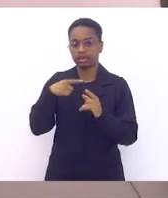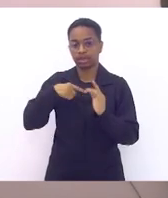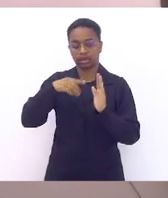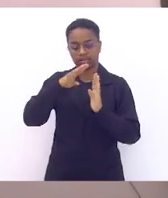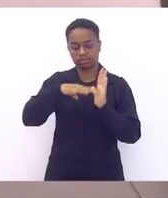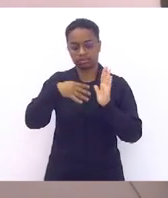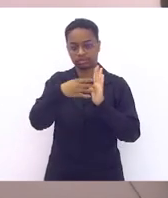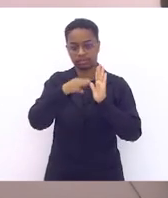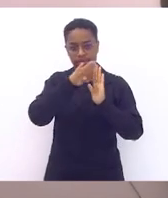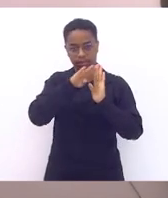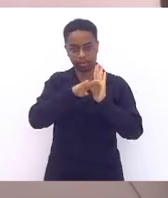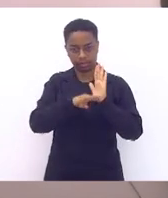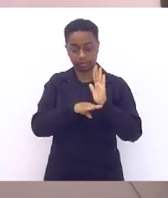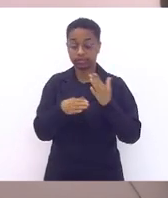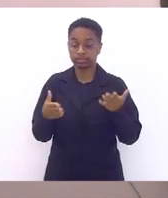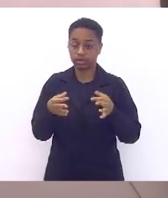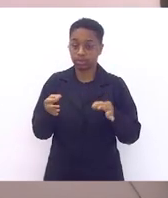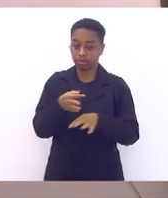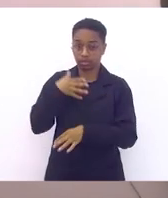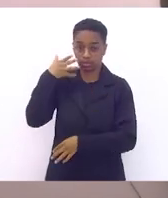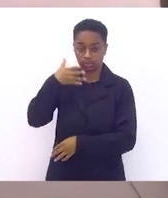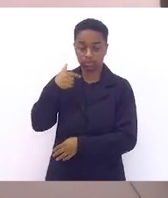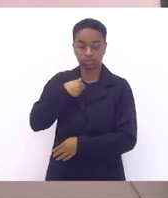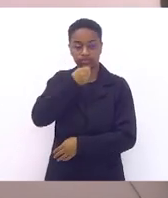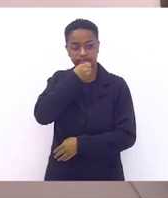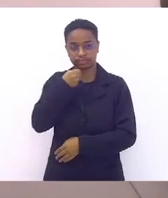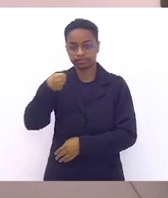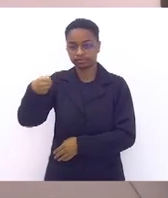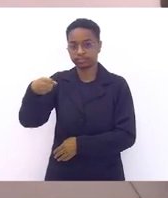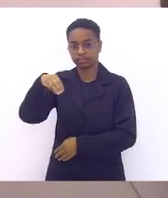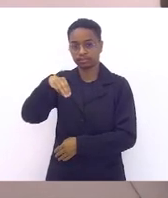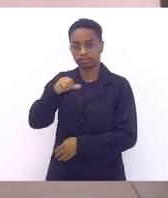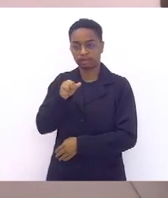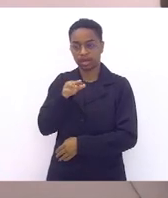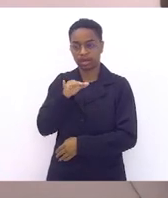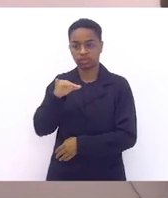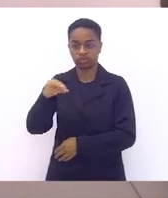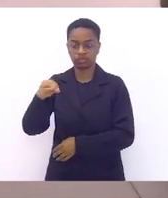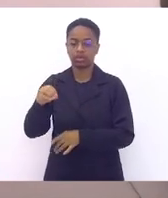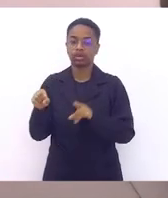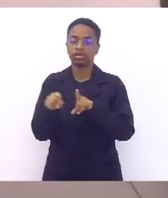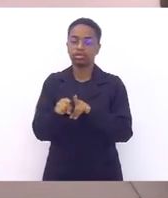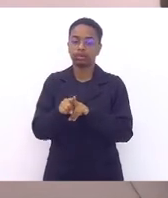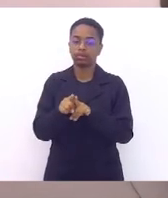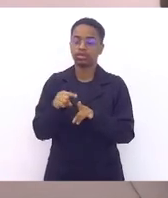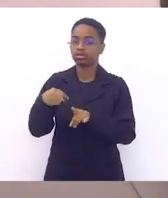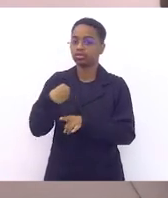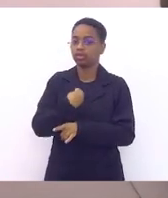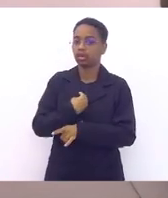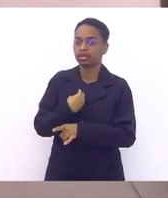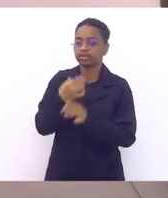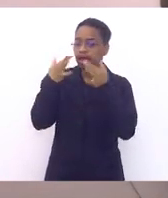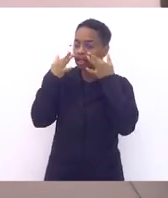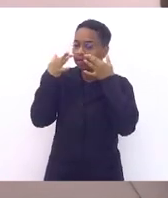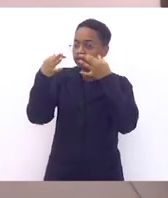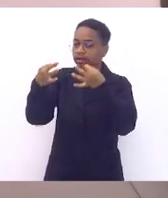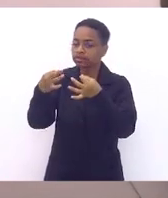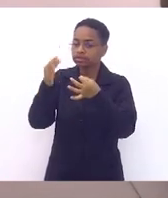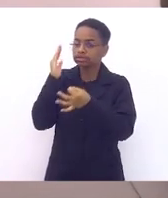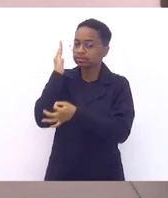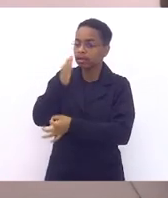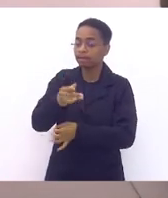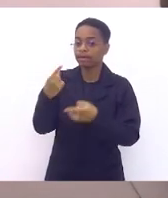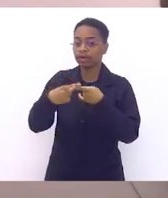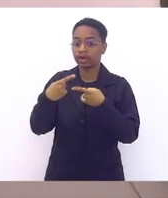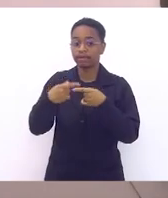feitas essas considerações, vou passar para o doutor Mário, e nós vamos ouvir aqui com objetividade, porque temos de